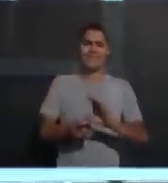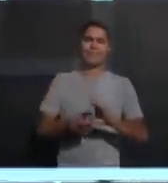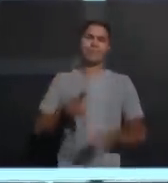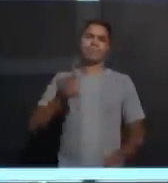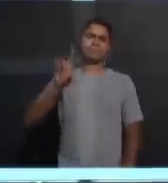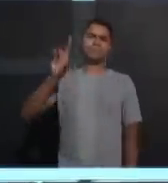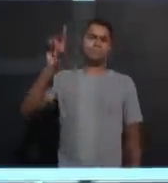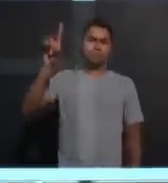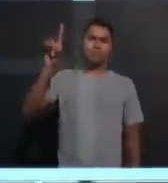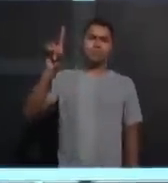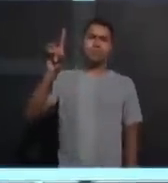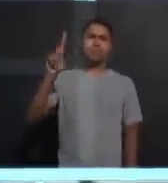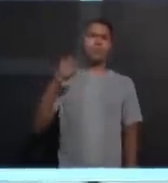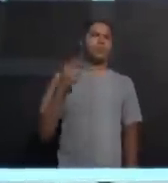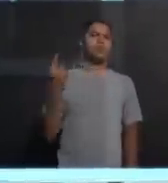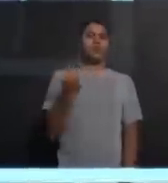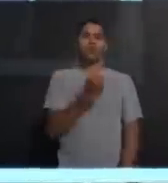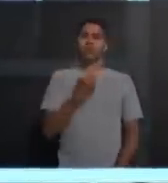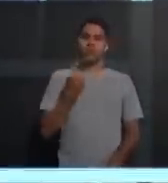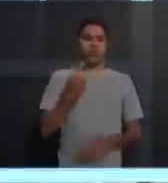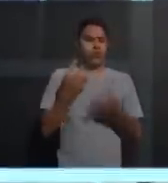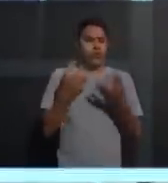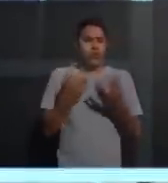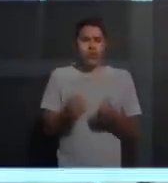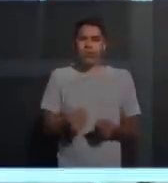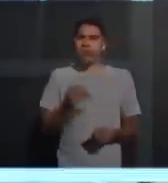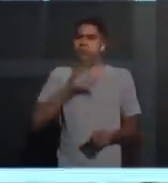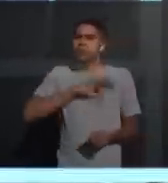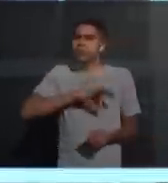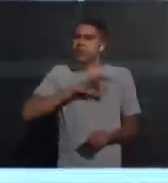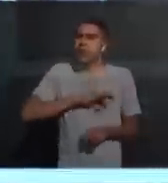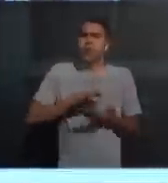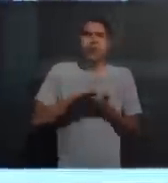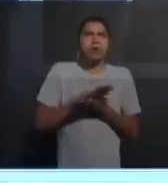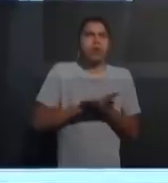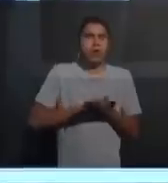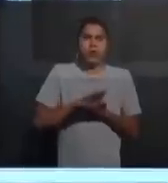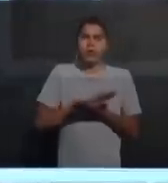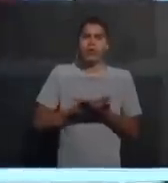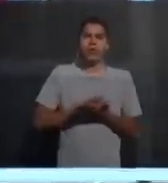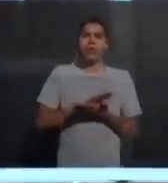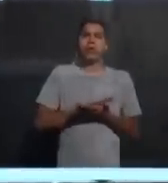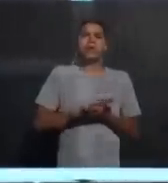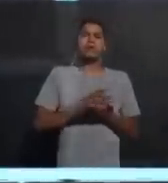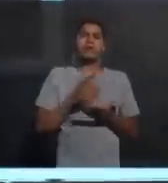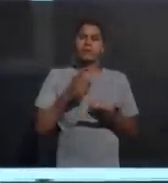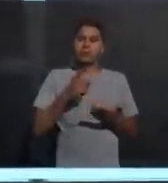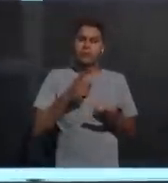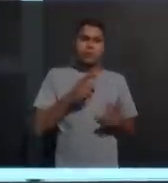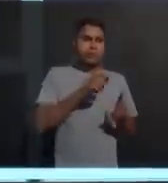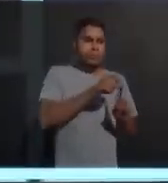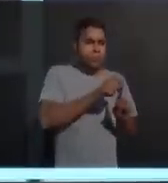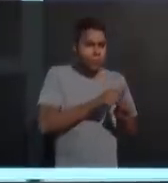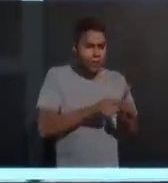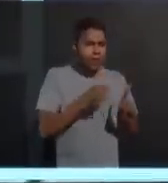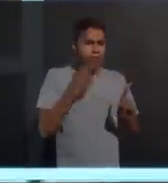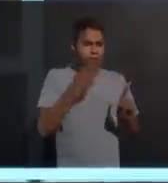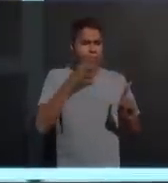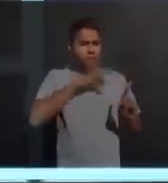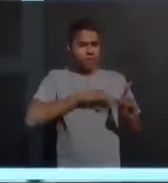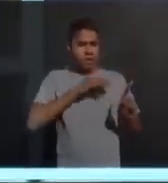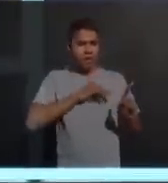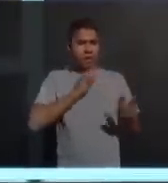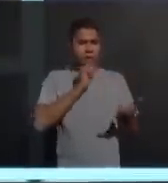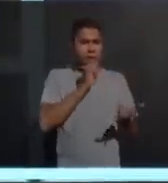senhor nós não recebemos salário de nada todo mês a gente não tem um salário que fala assim só pra